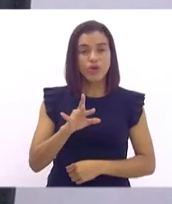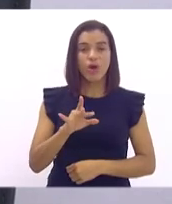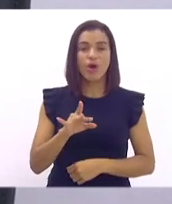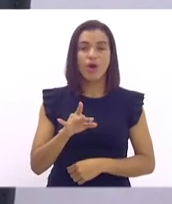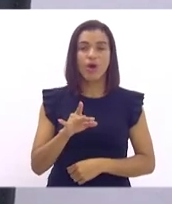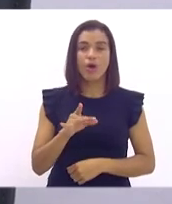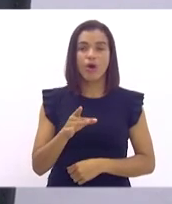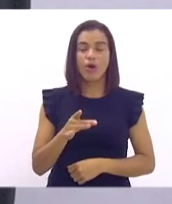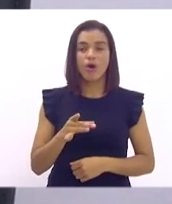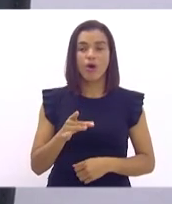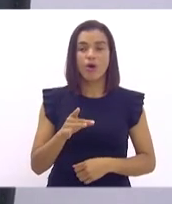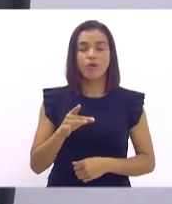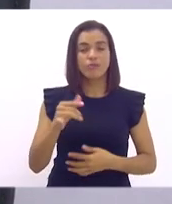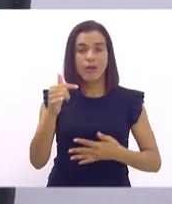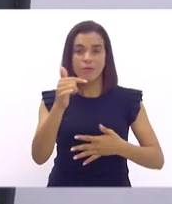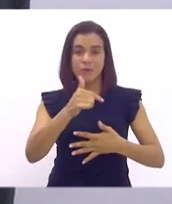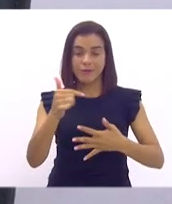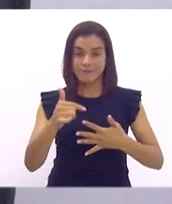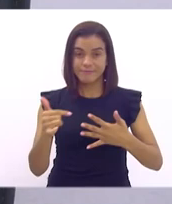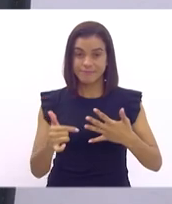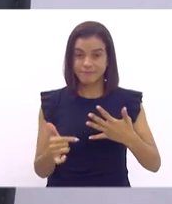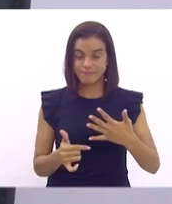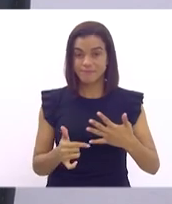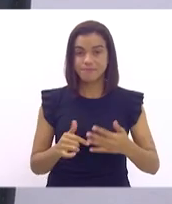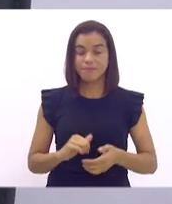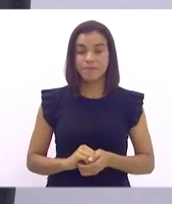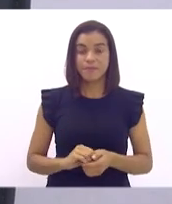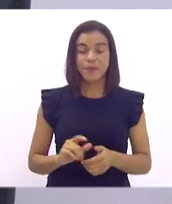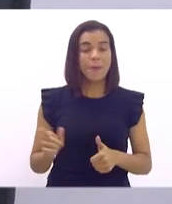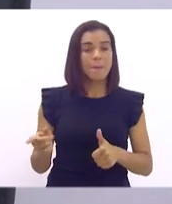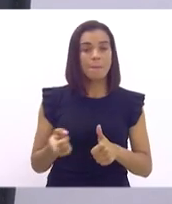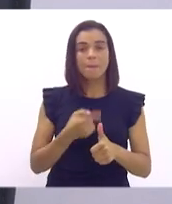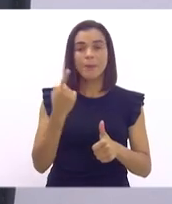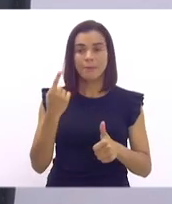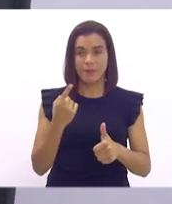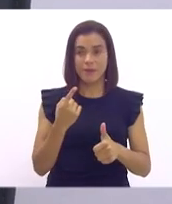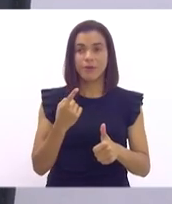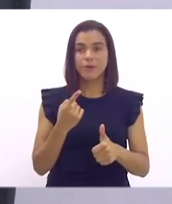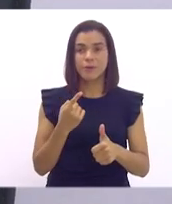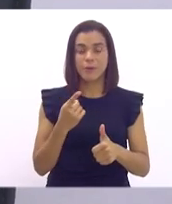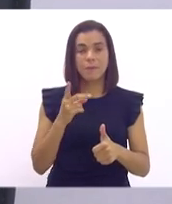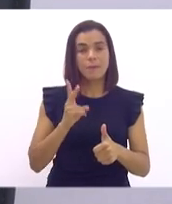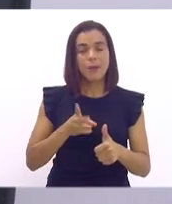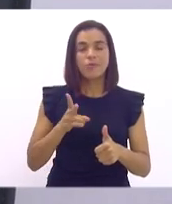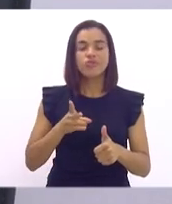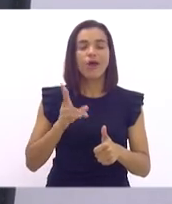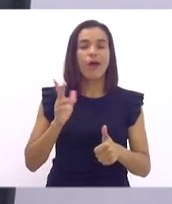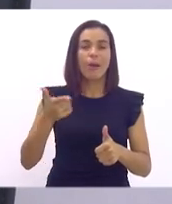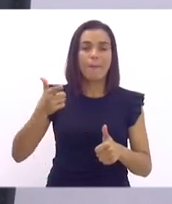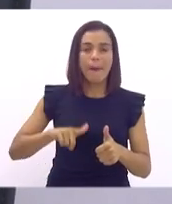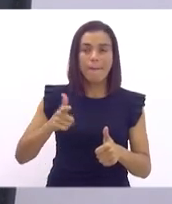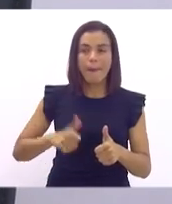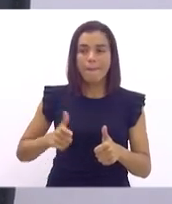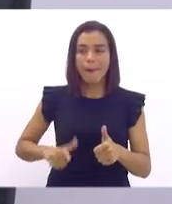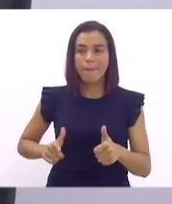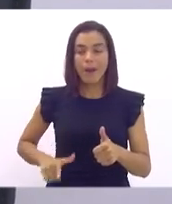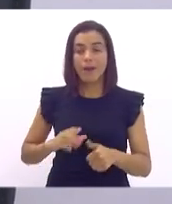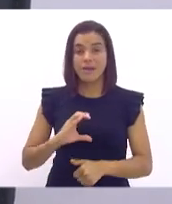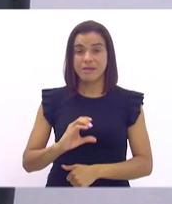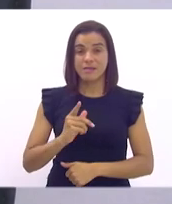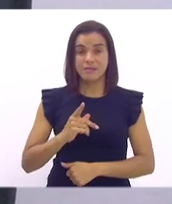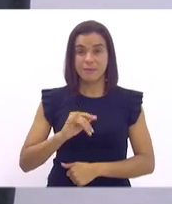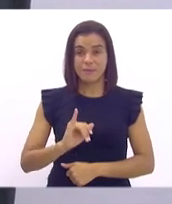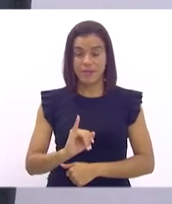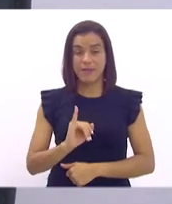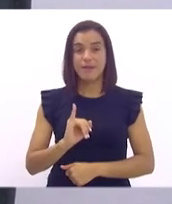aqui desde já de algumas considerações. Primeiro, embora seja repetitivo, a CPI